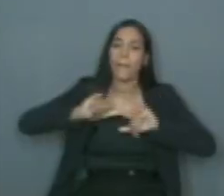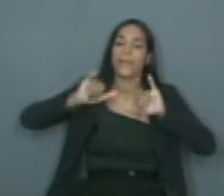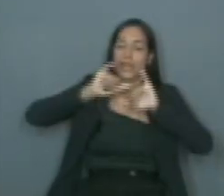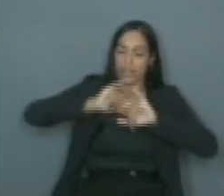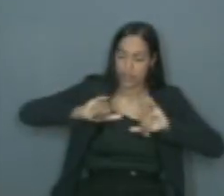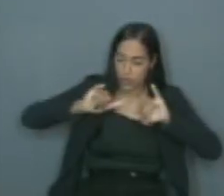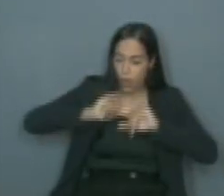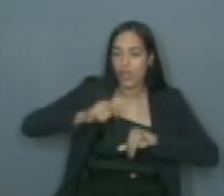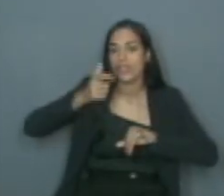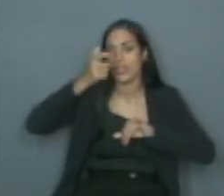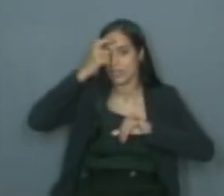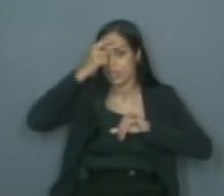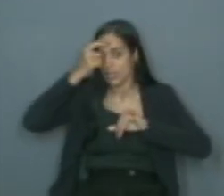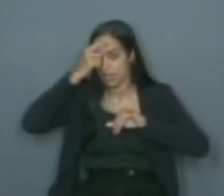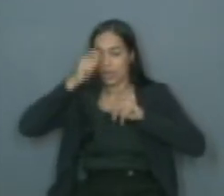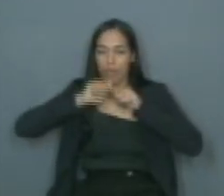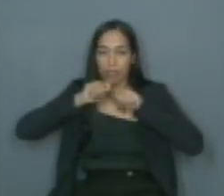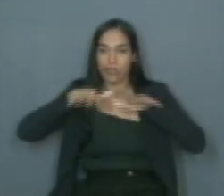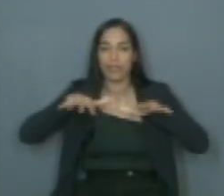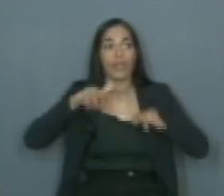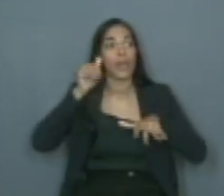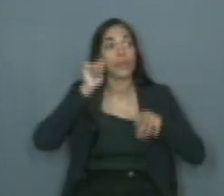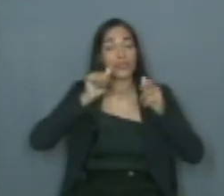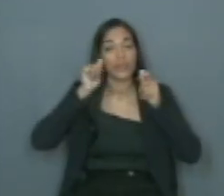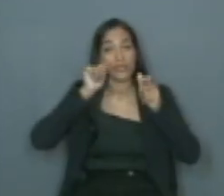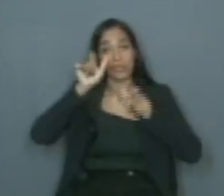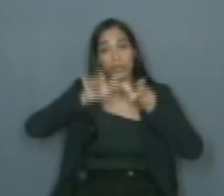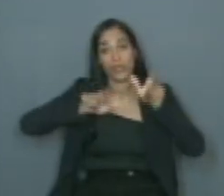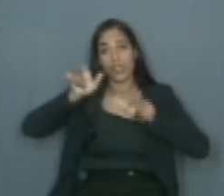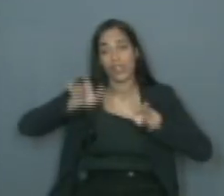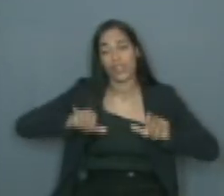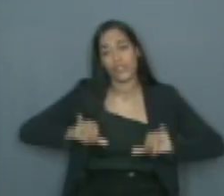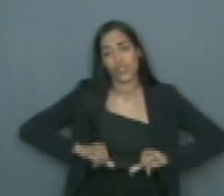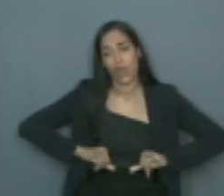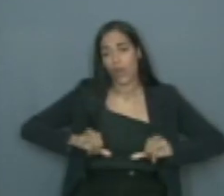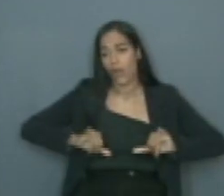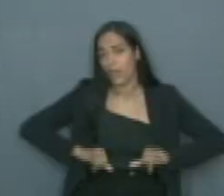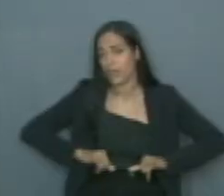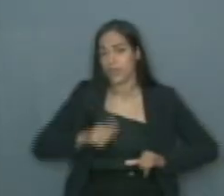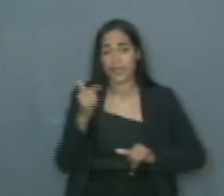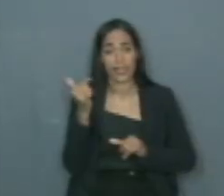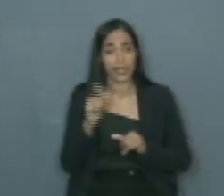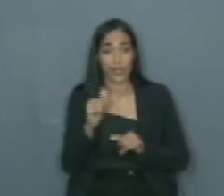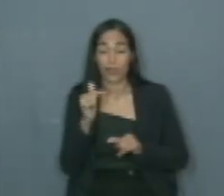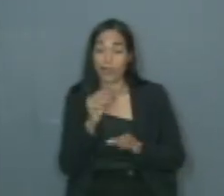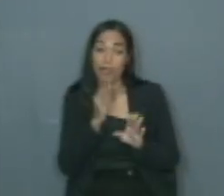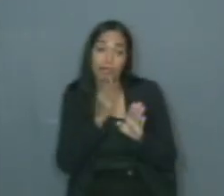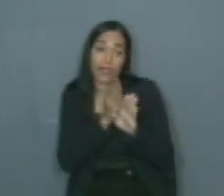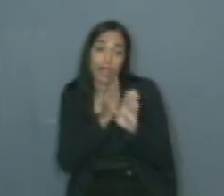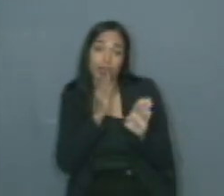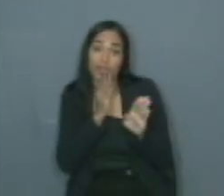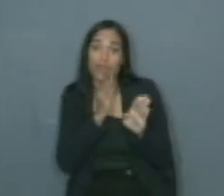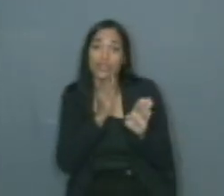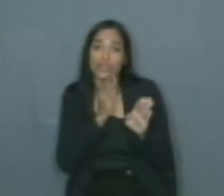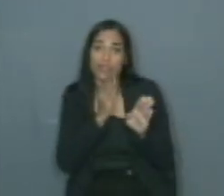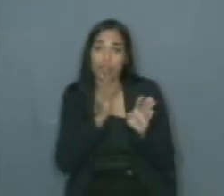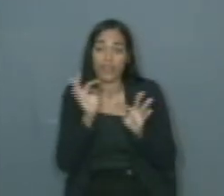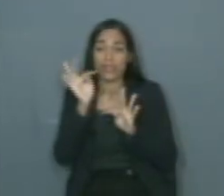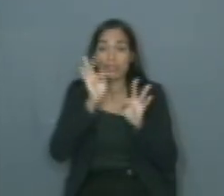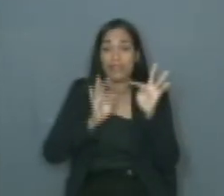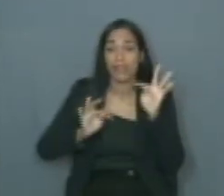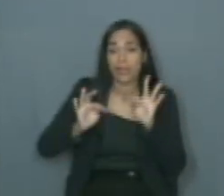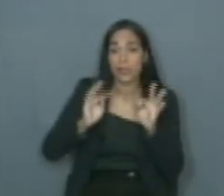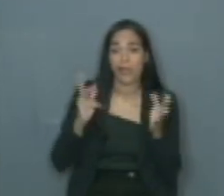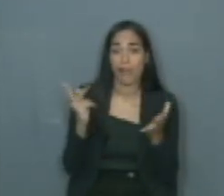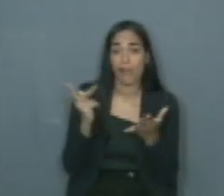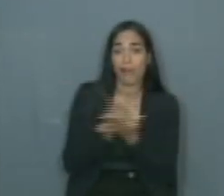conscientização. Repito, muitas mulheres sofrem com endometriose, não tendo esse diagnóstico, fazem tratamentos